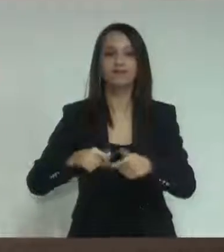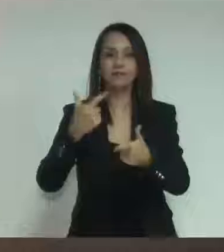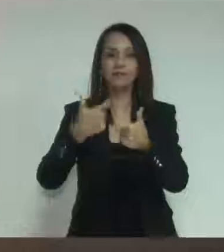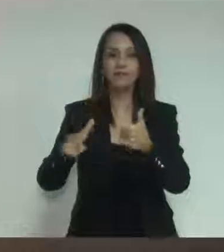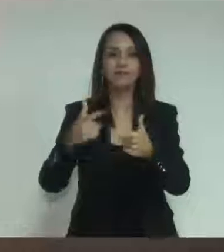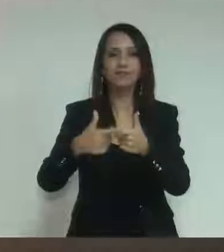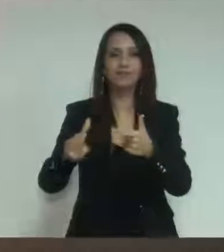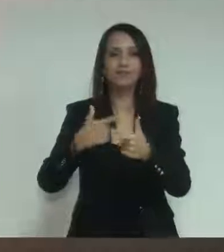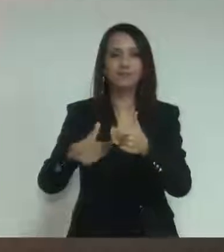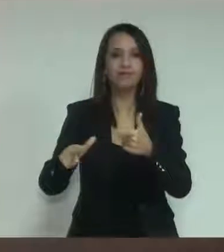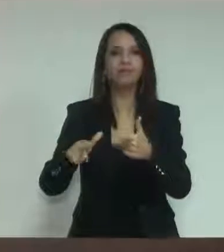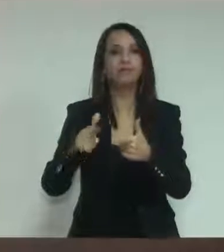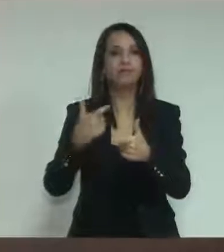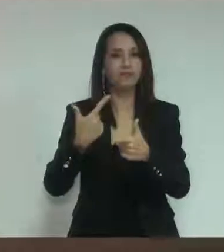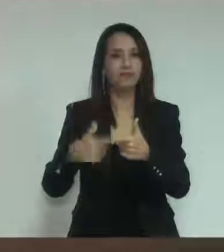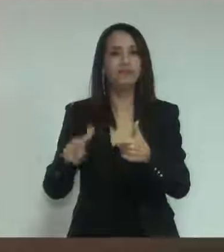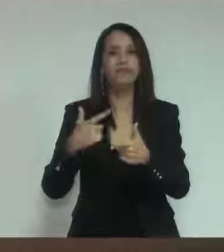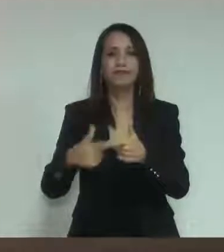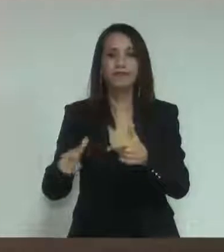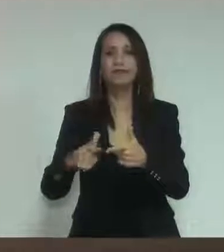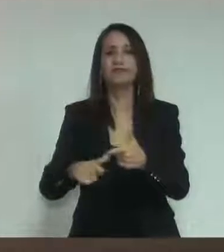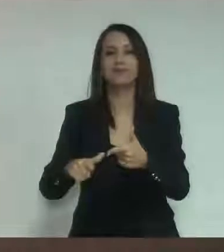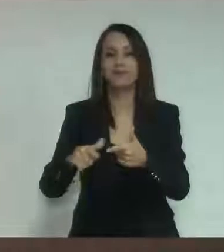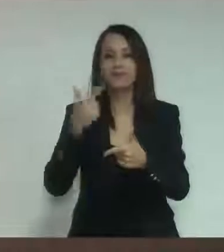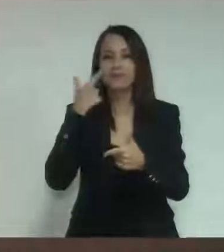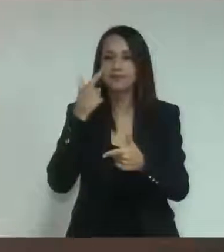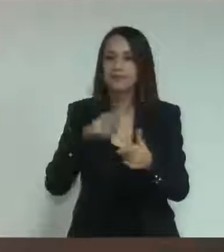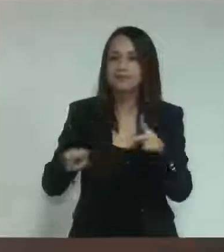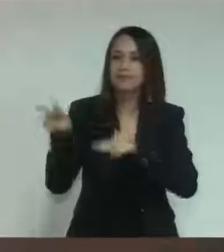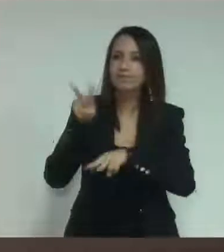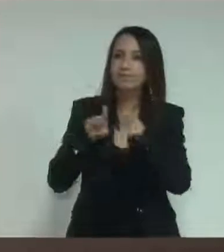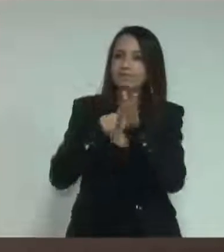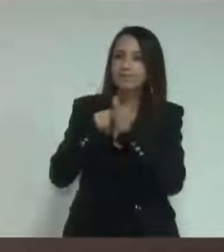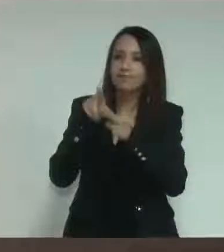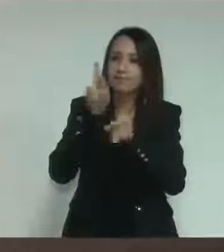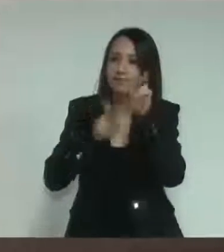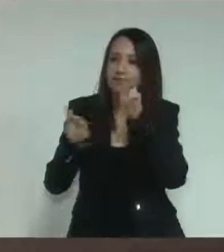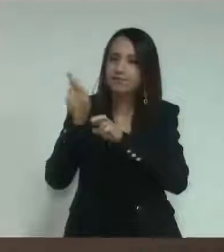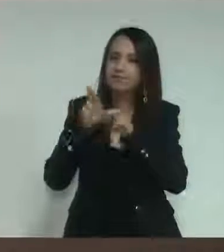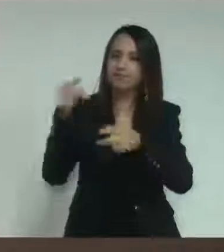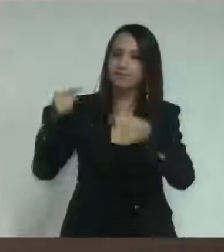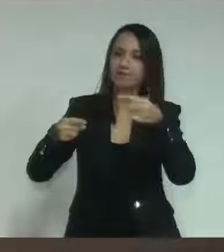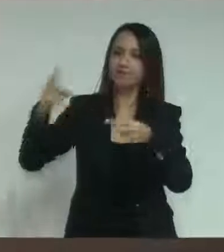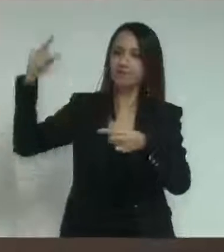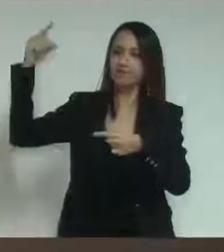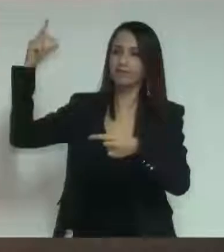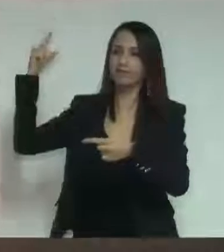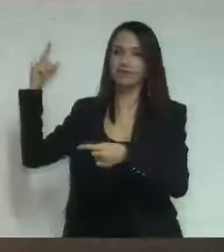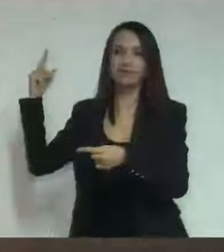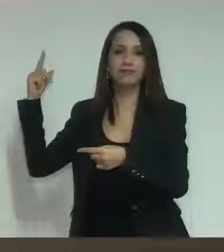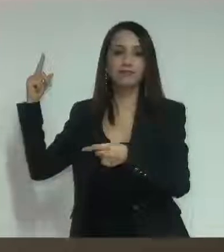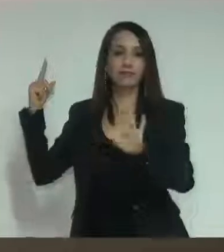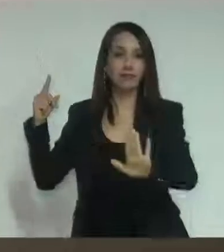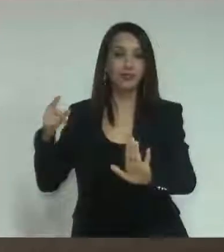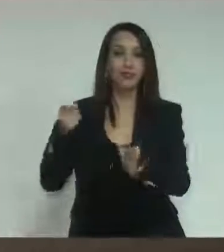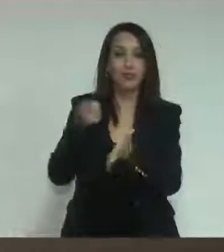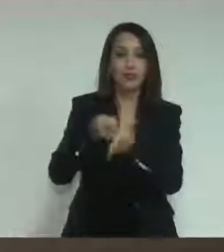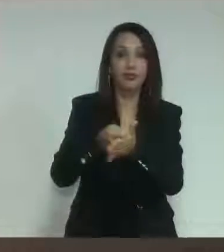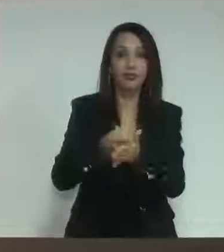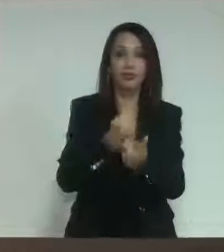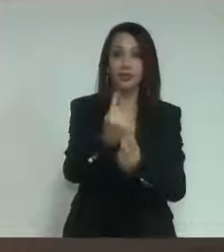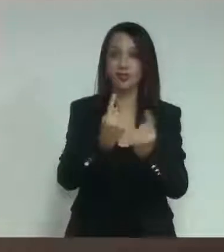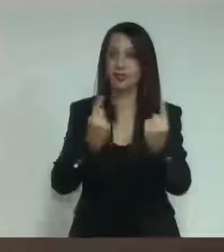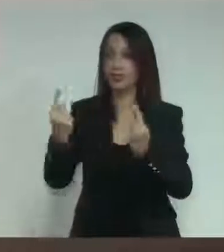problematização da questão da política velha, política antiga. Então, é obrigação nossa, não é? Cada um de nós temos